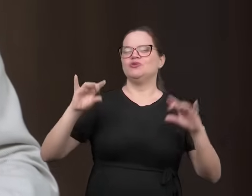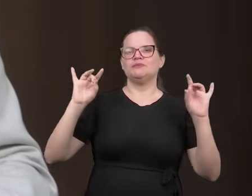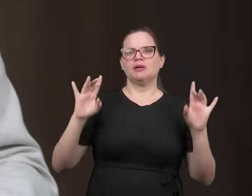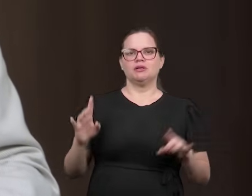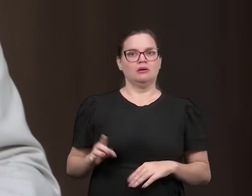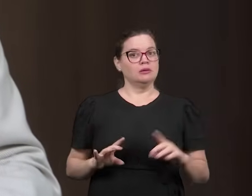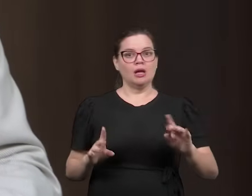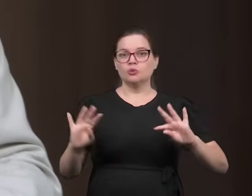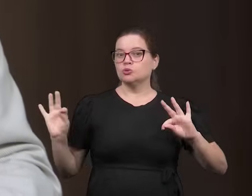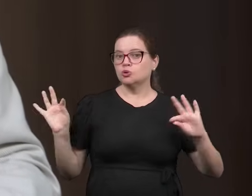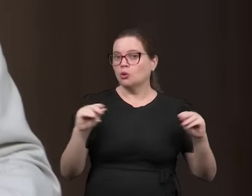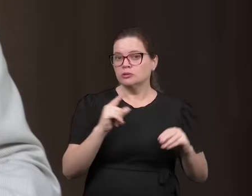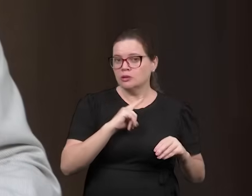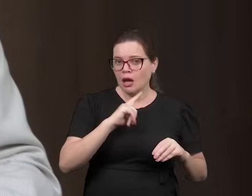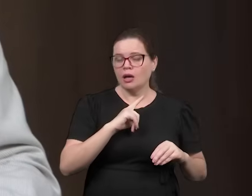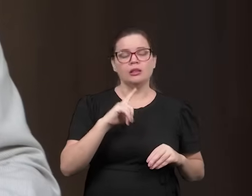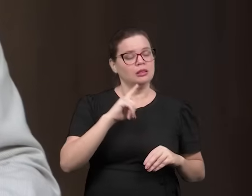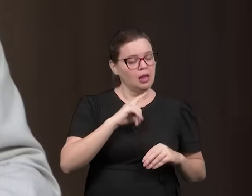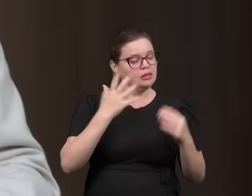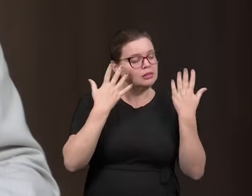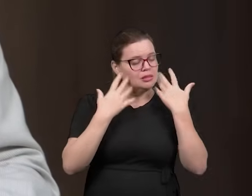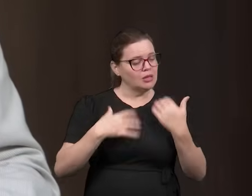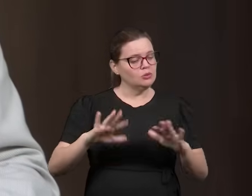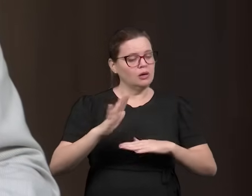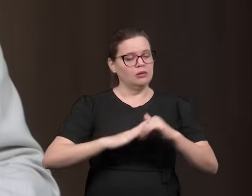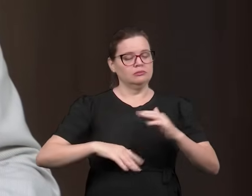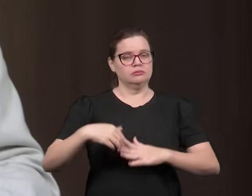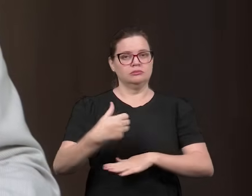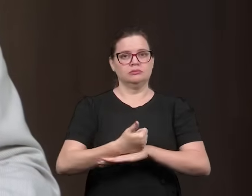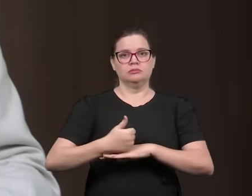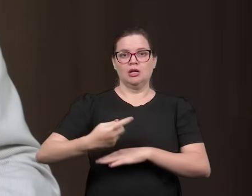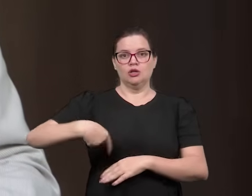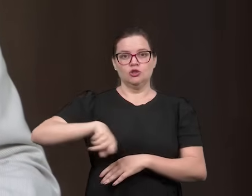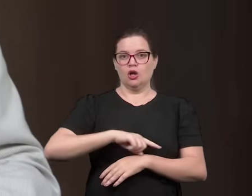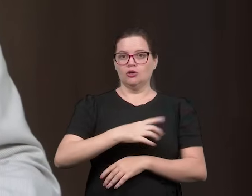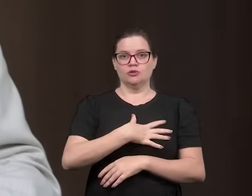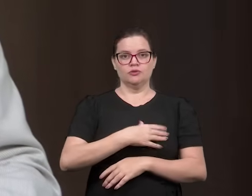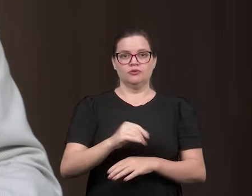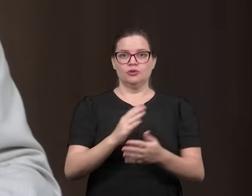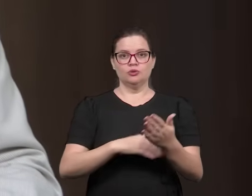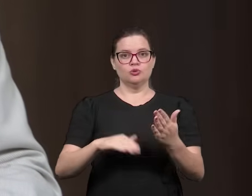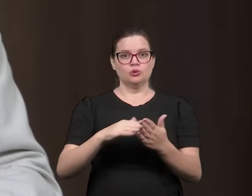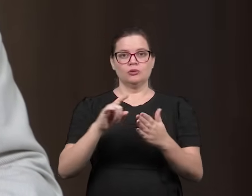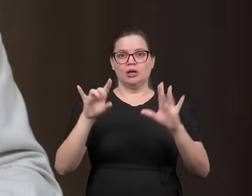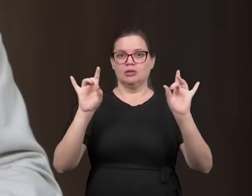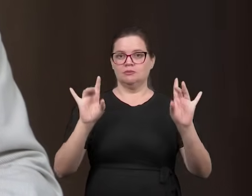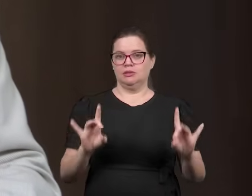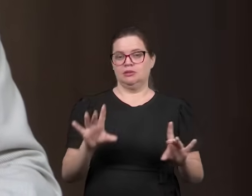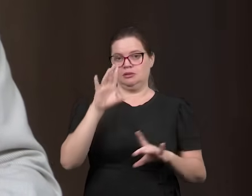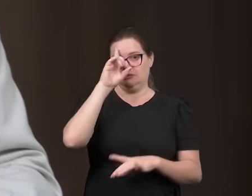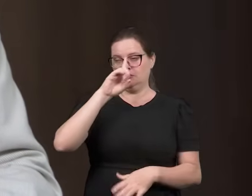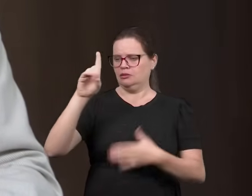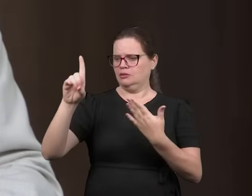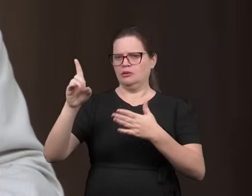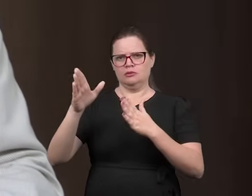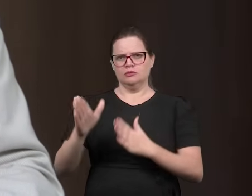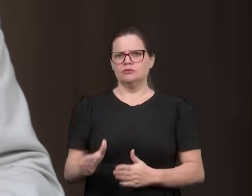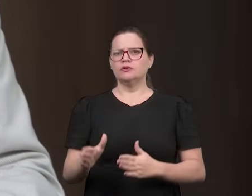Não. Todos os nossos filhos são especiais. Glória a Deus. Deus é um Deus justo.